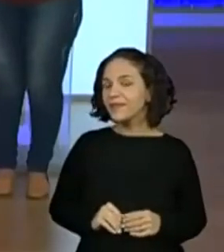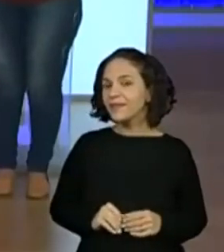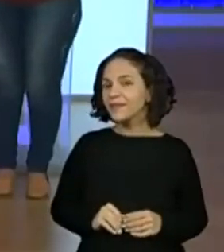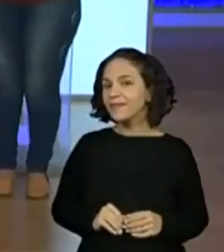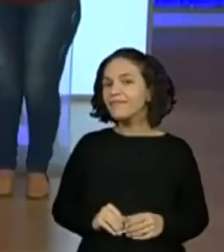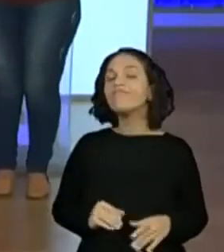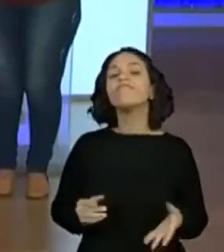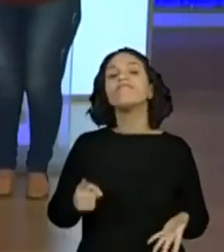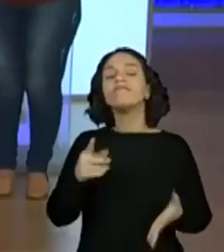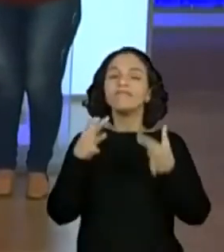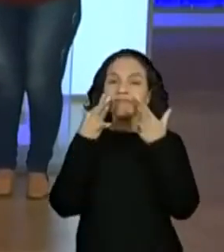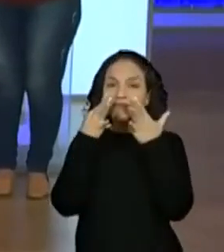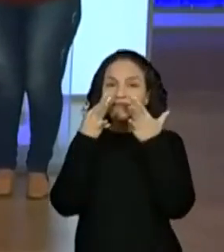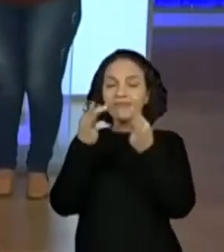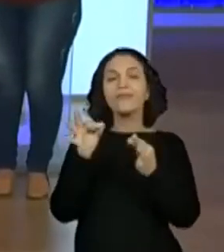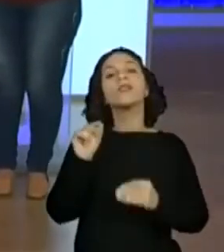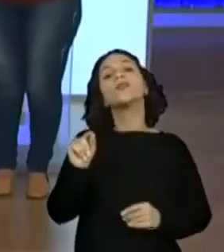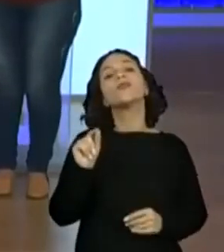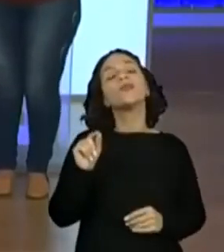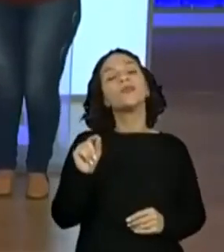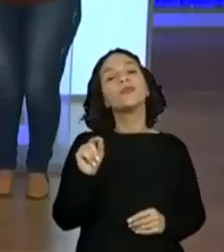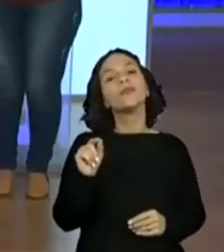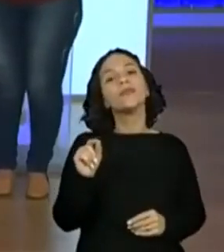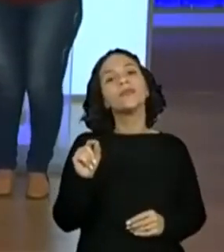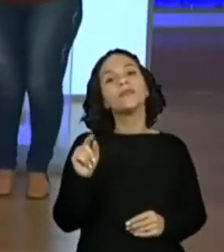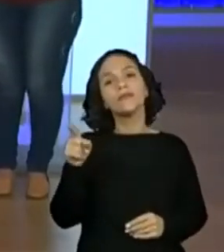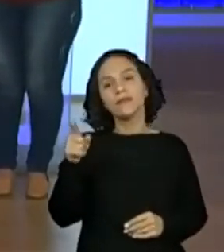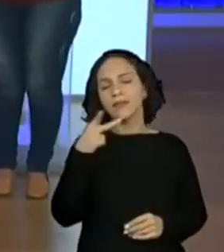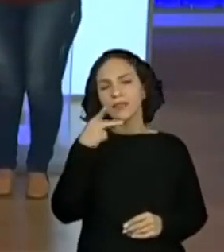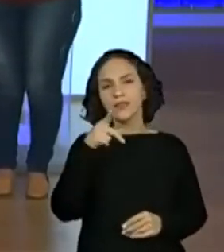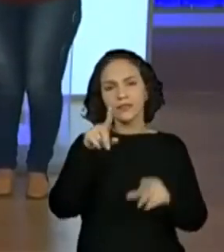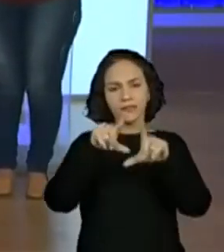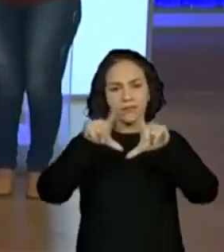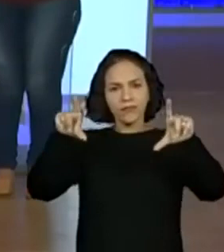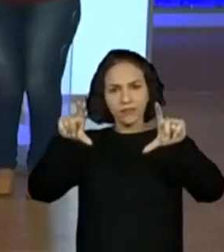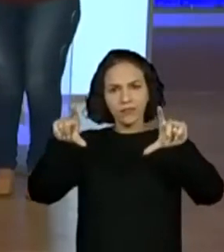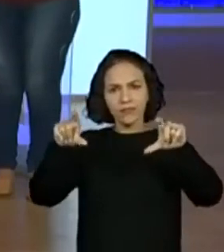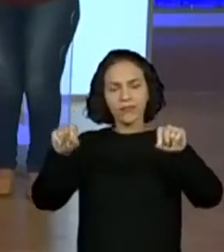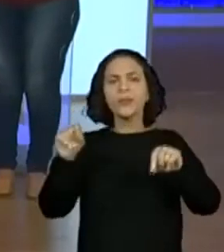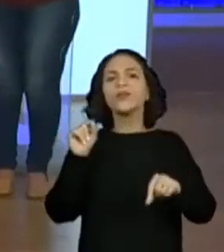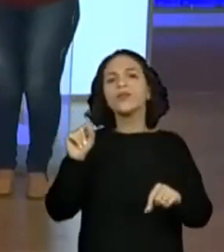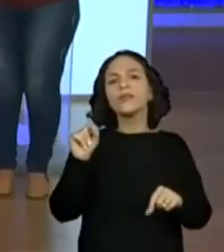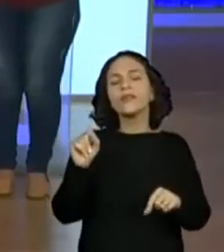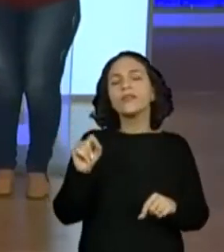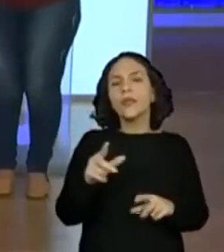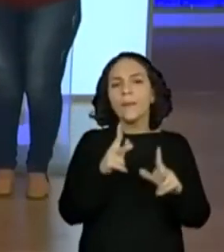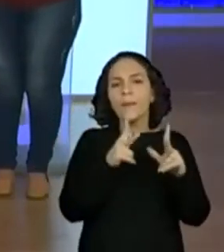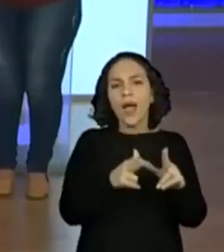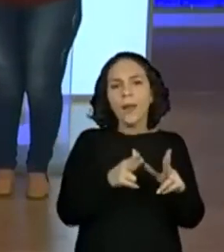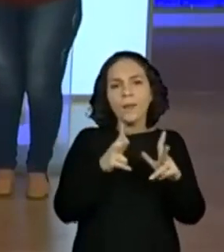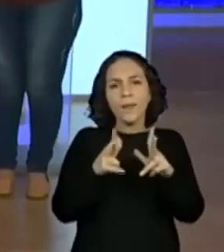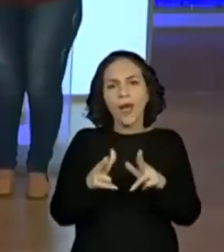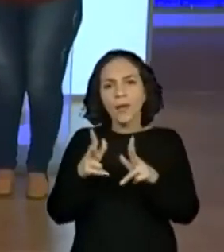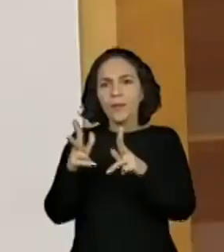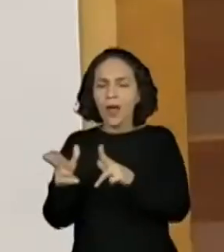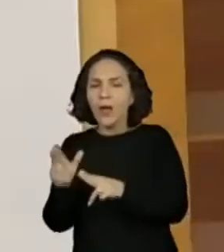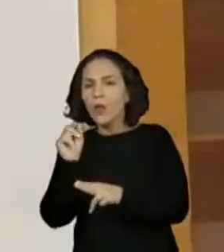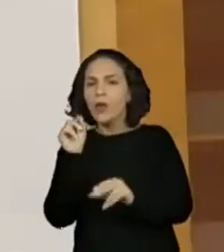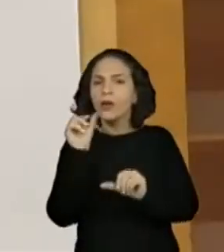O que chama atenção nas colunas, o que chama, né, atenção nesse quadro? O que é que se repete? O que é que